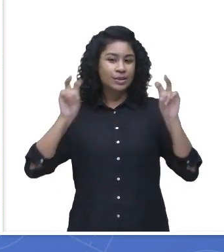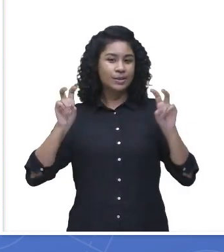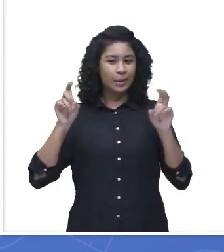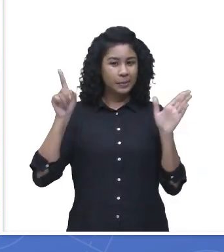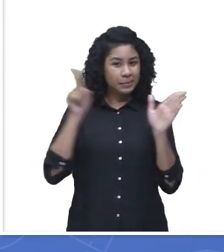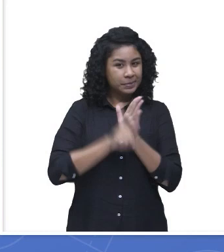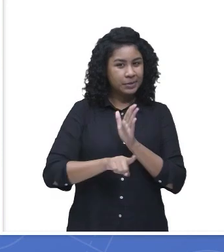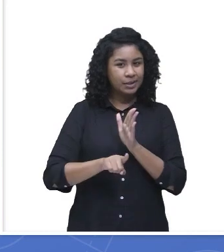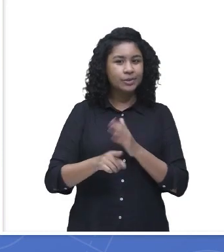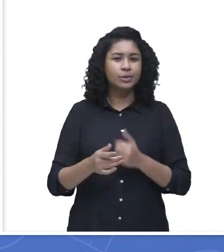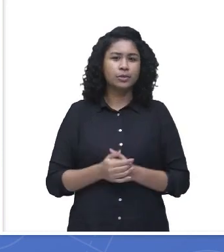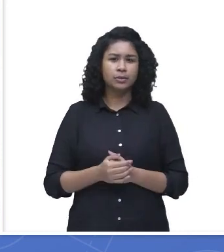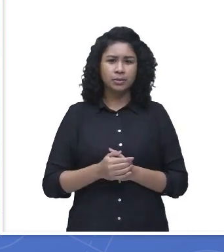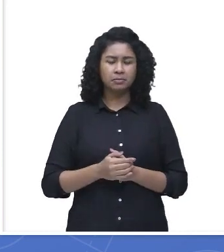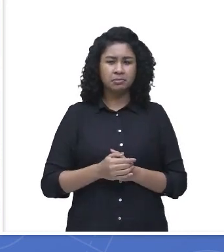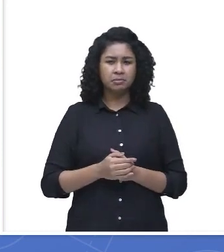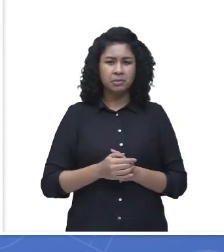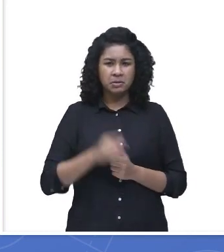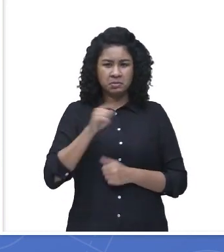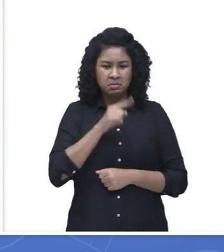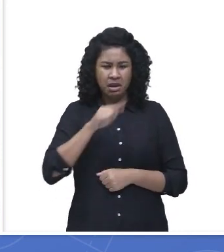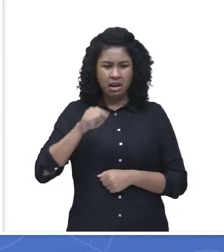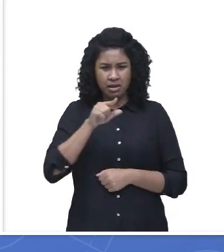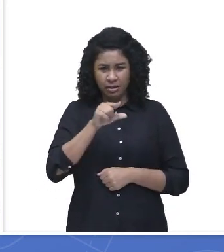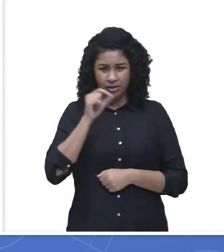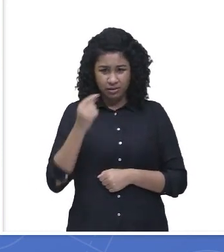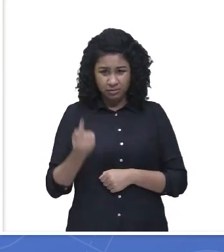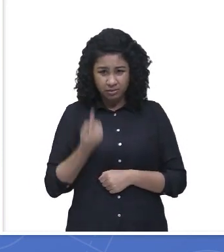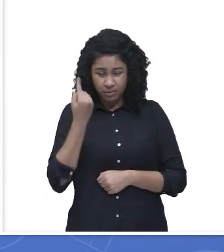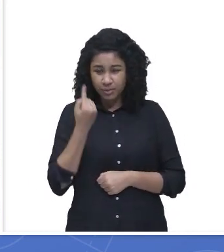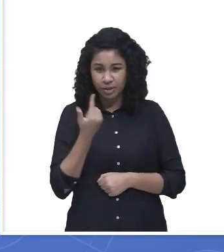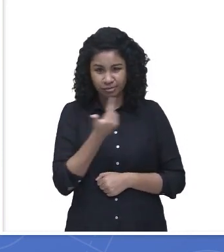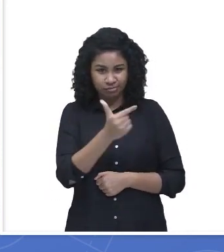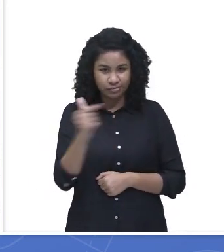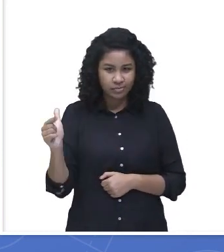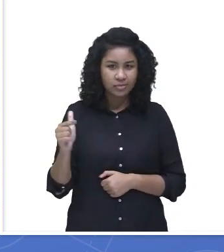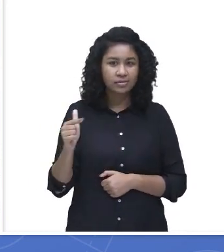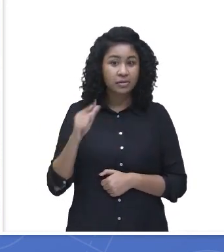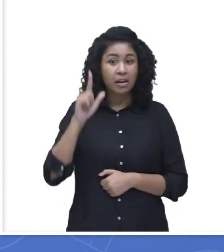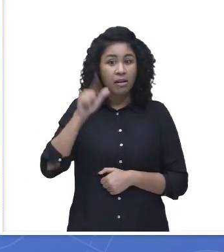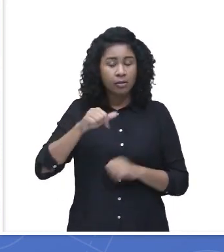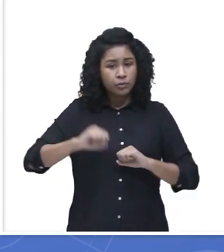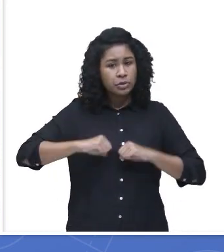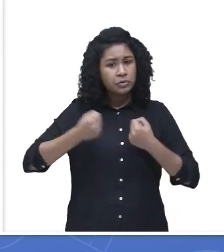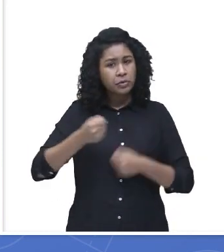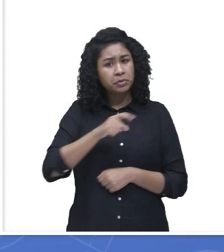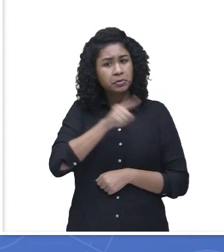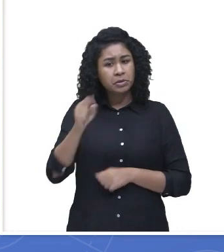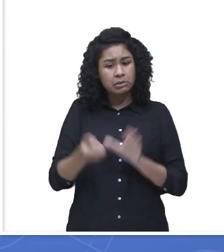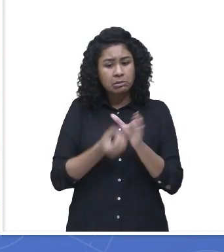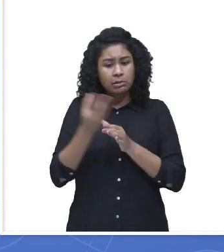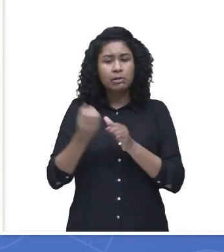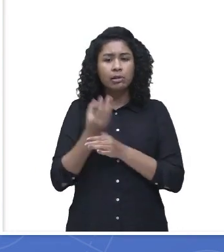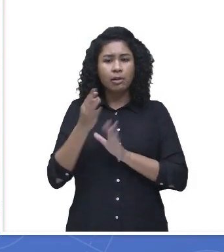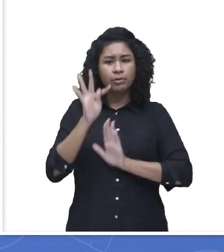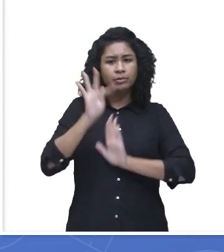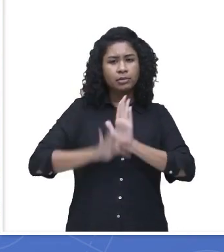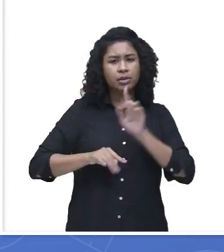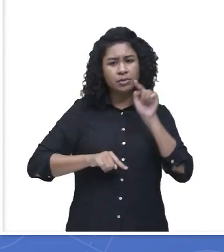questão. Não foi de marcar, mas uma questão que exige de você a produção de um pequeno parágrafo, um pequeno